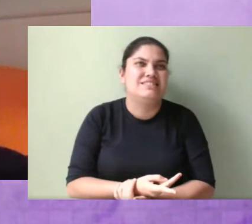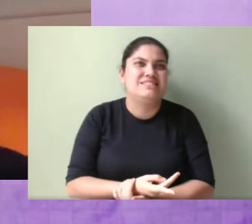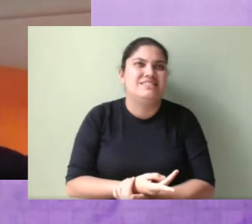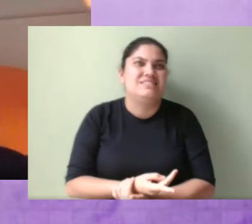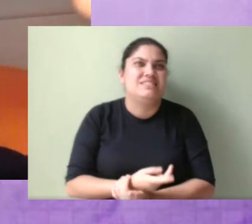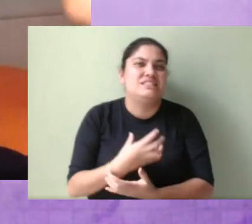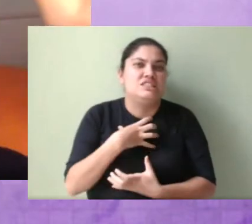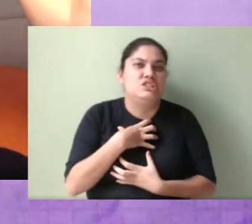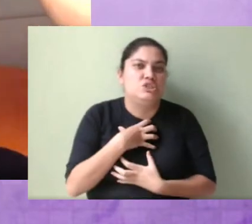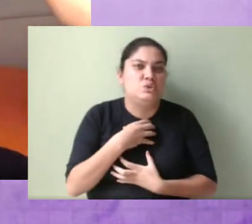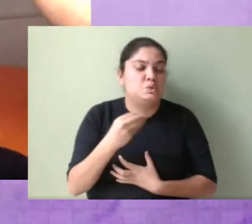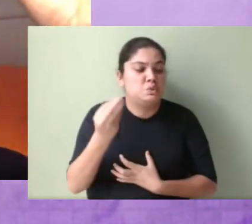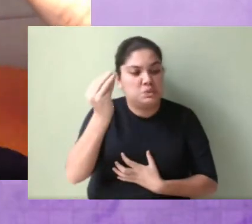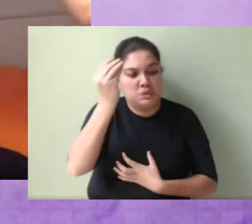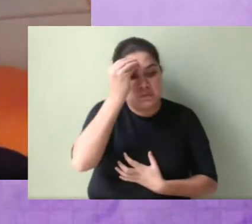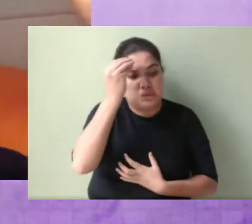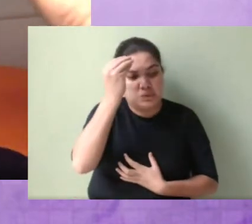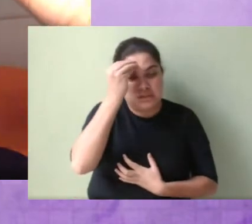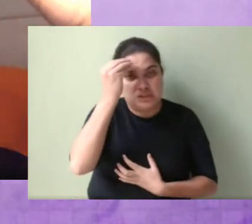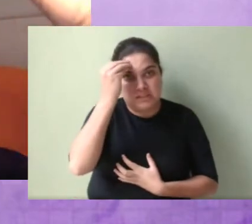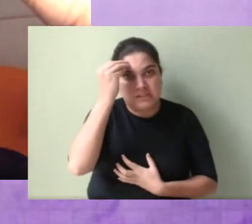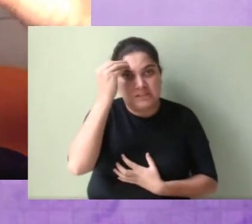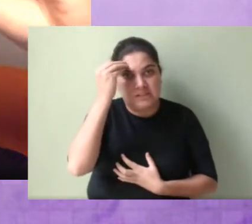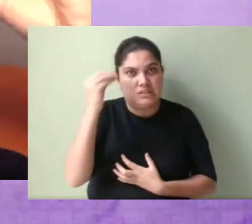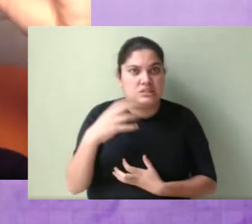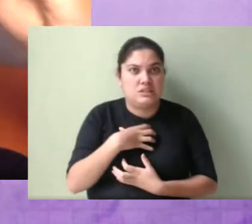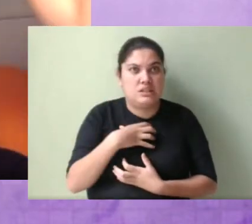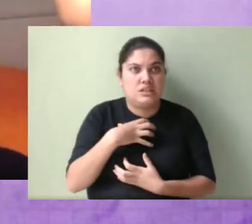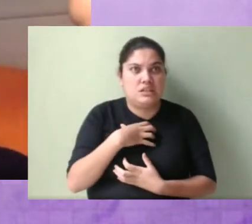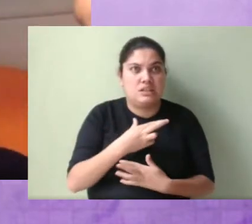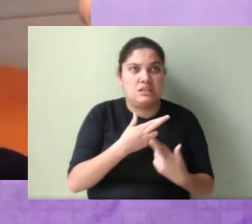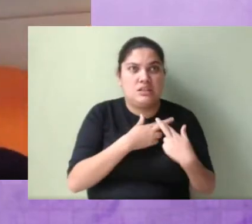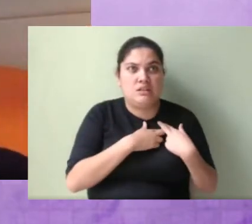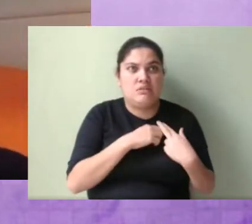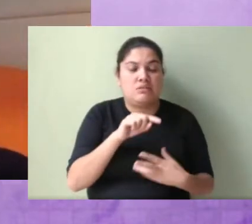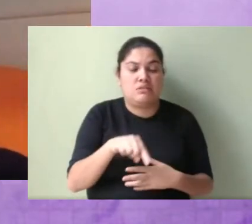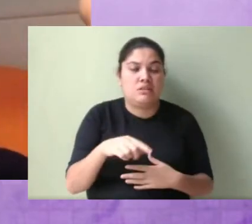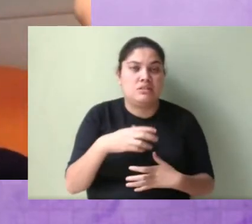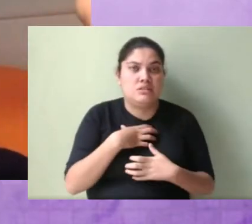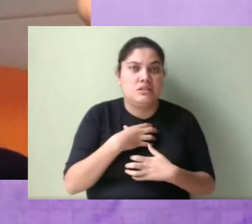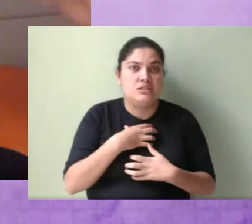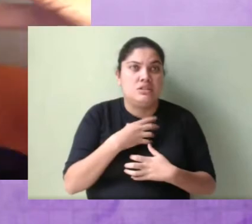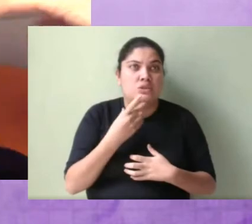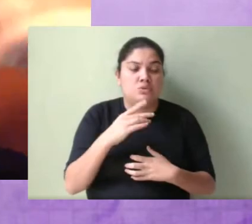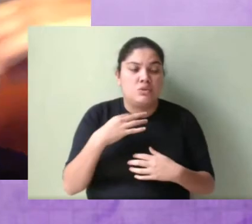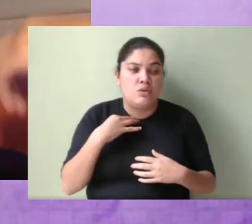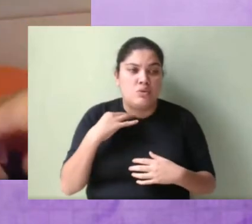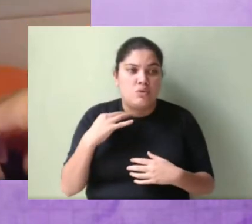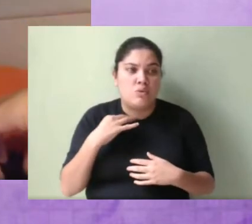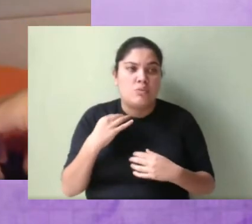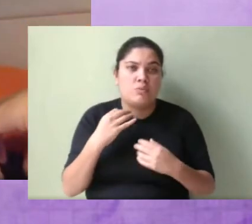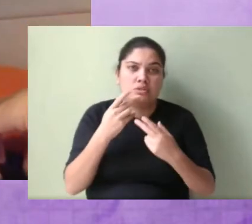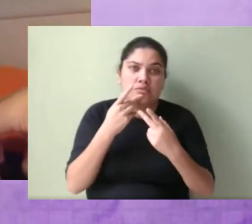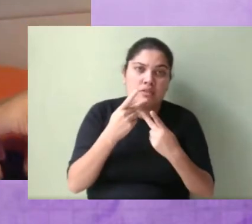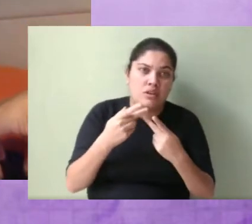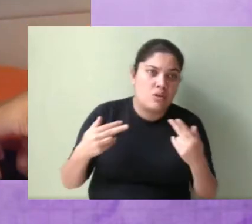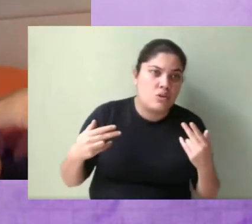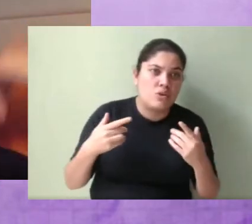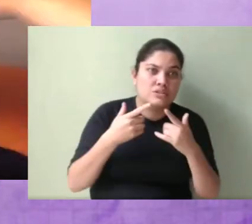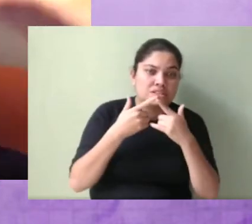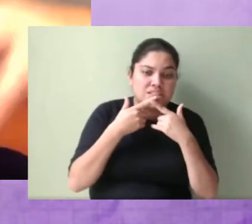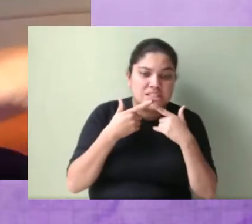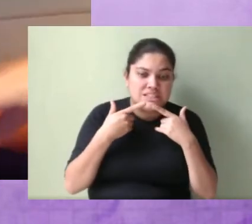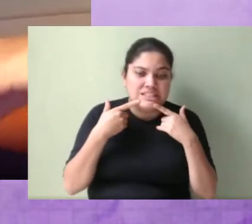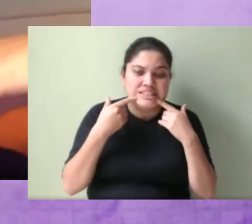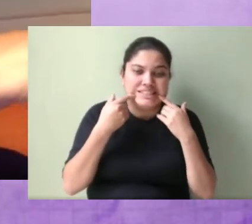verdade. A gente tem que lembrar que todo mundo tem direito, isso está garantido na Constituição, eu deveria estar, o nosso corpo é o nosso espaço. Né? A gente